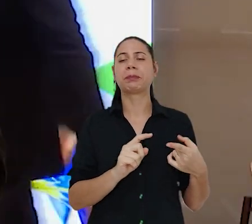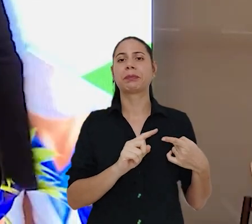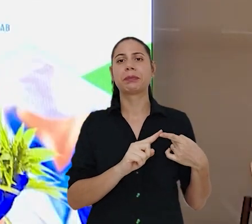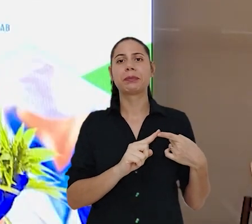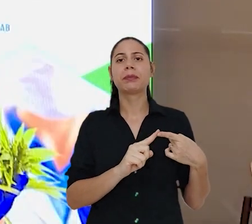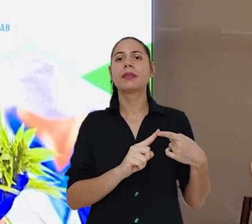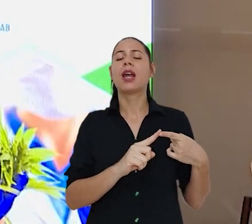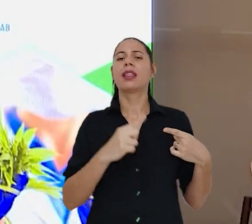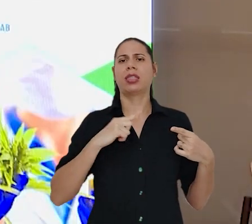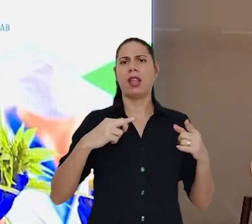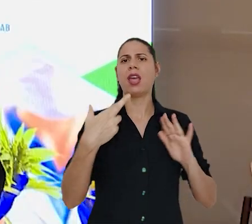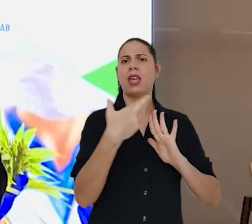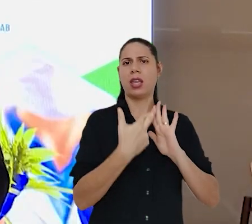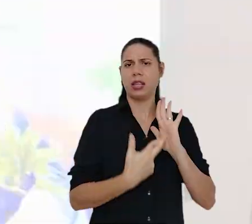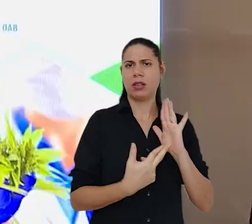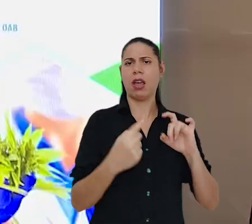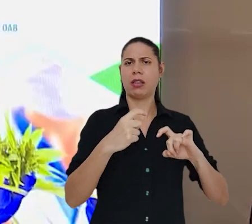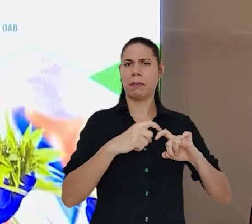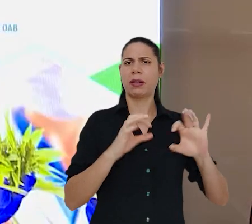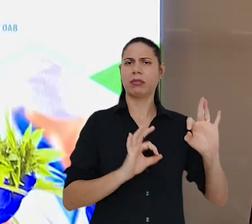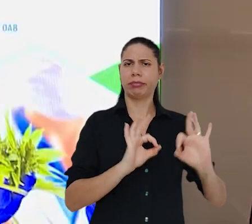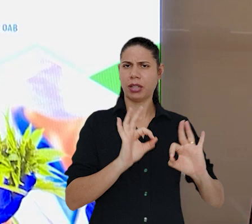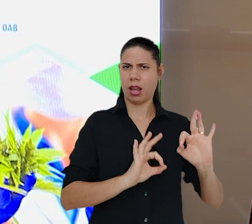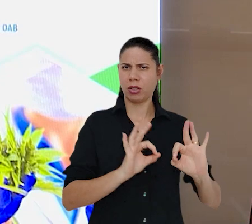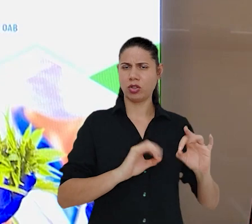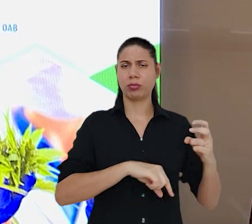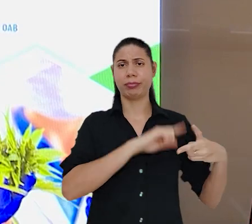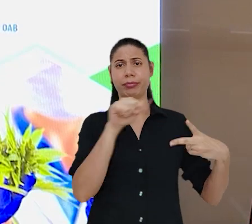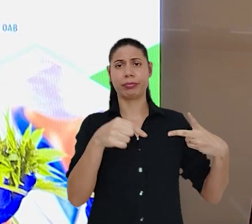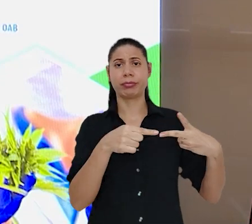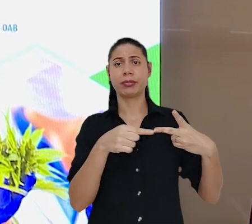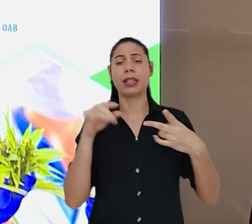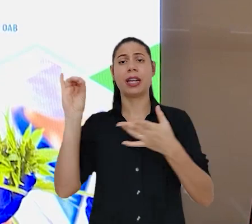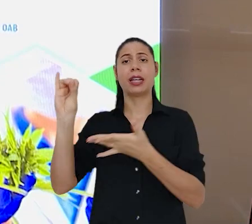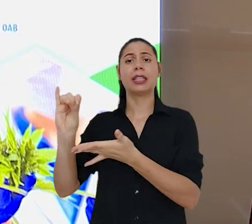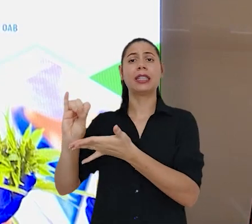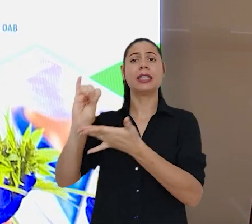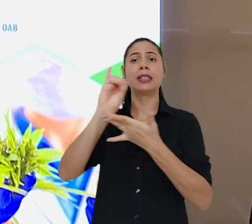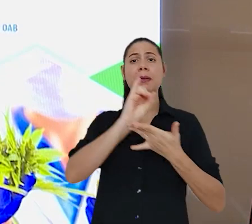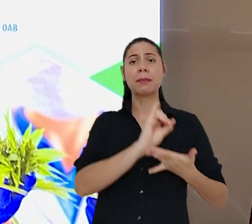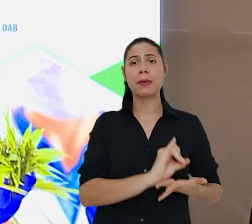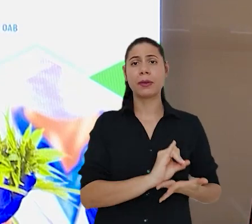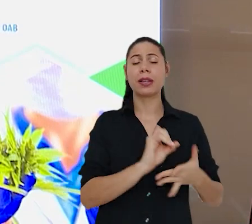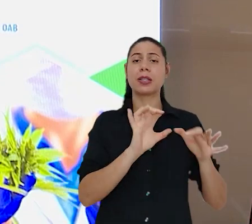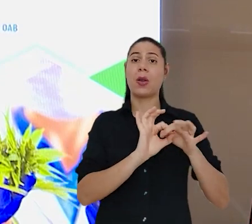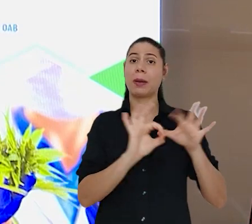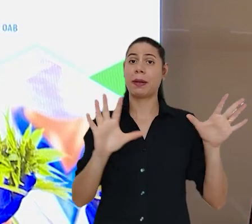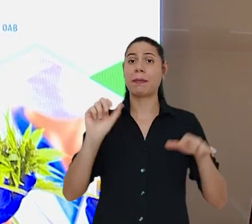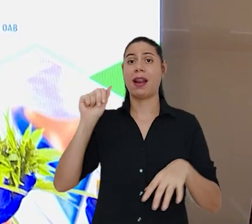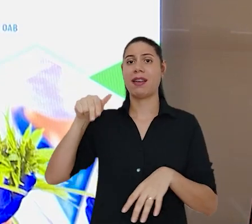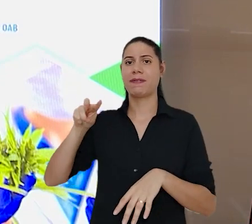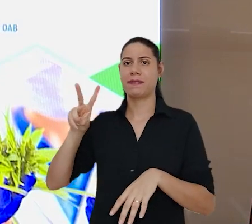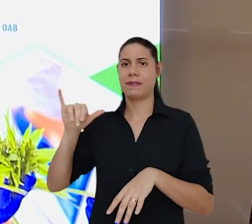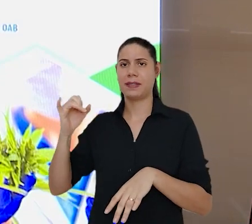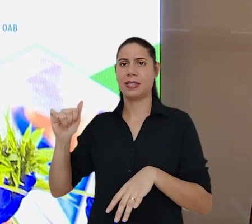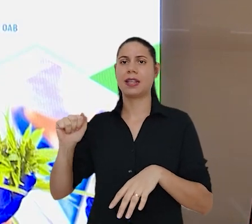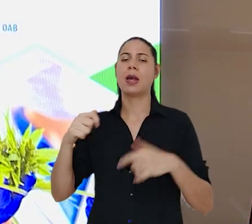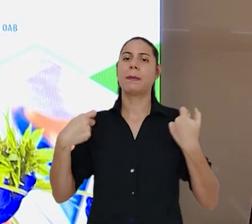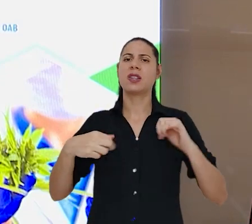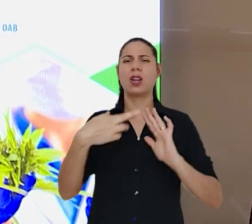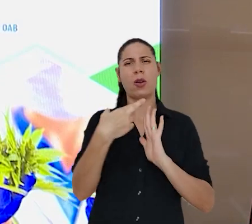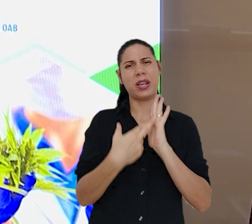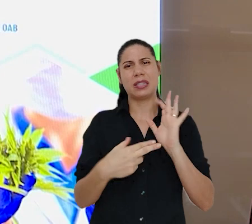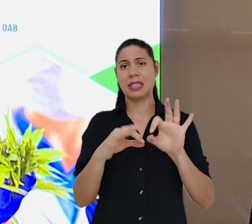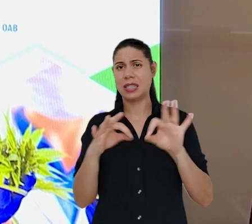elas são com receitas controladas. A segunda forma é através de importação autorizada pela Anvisa. É uma receita simples,